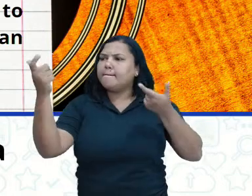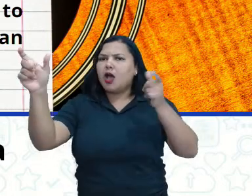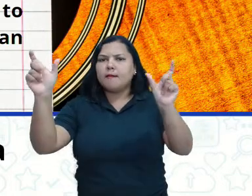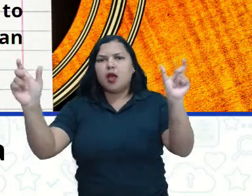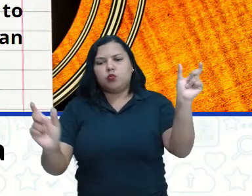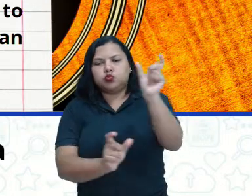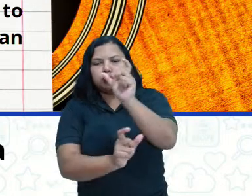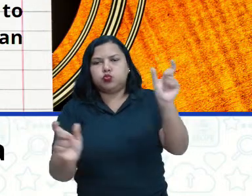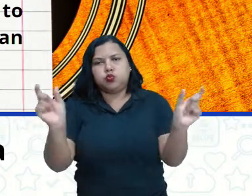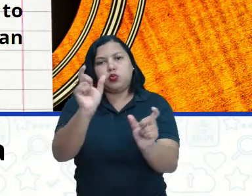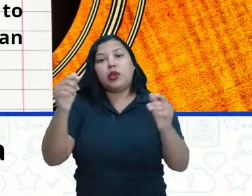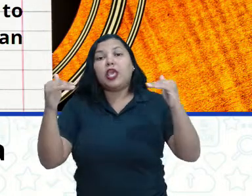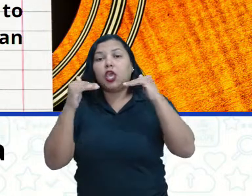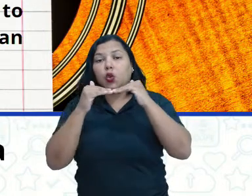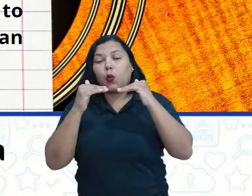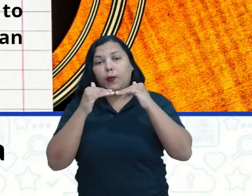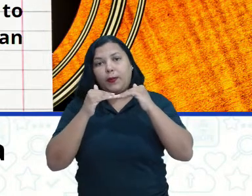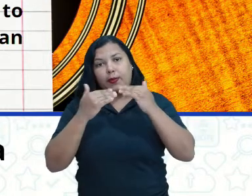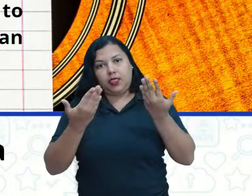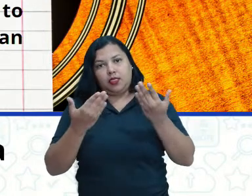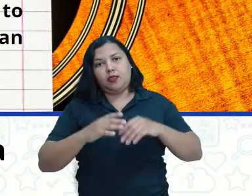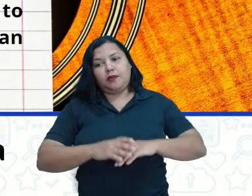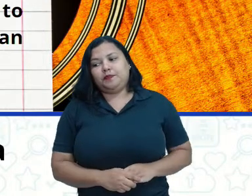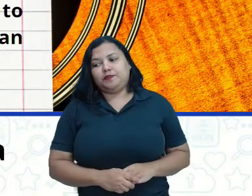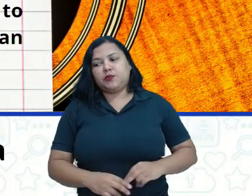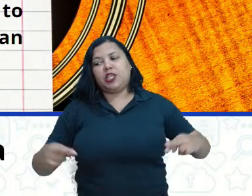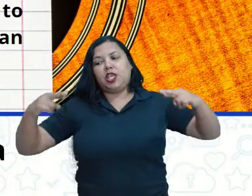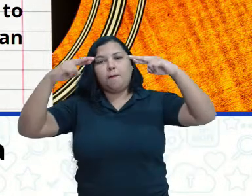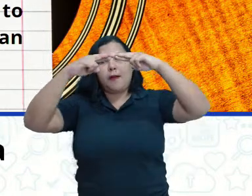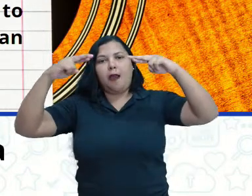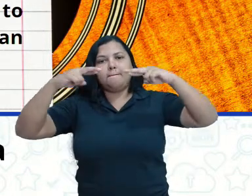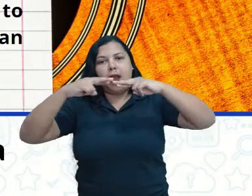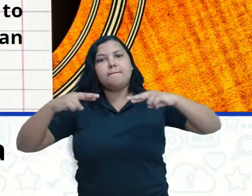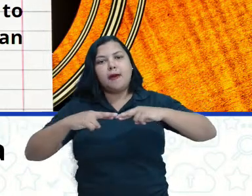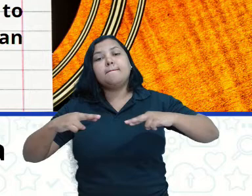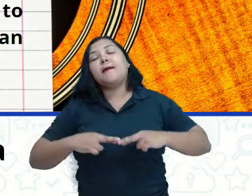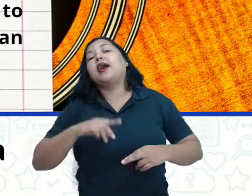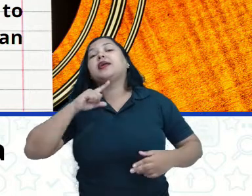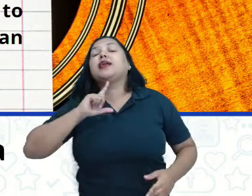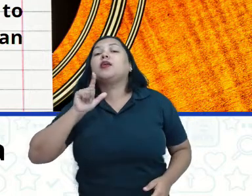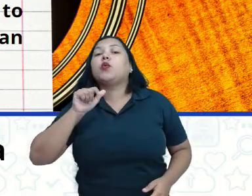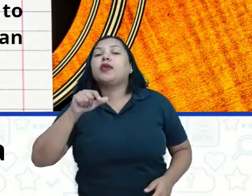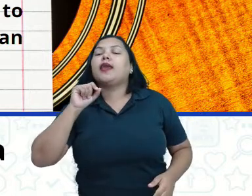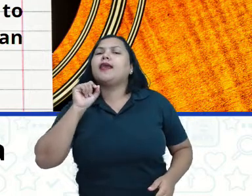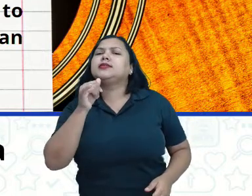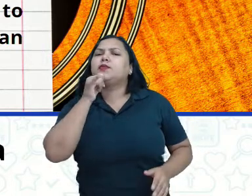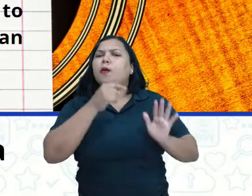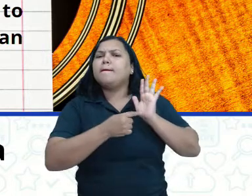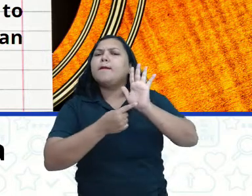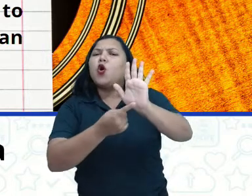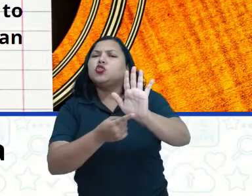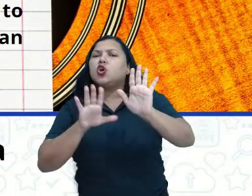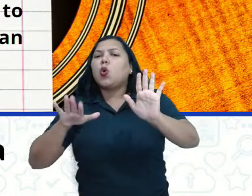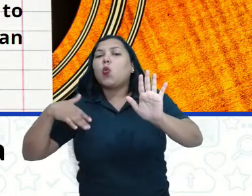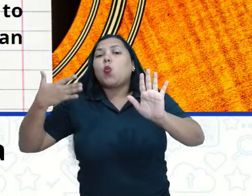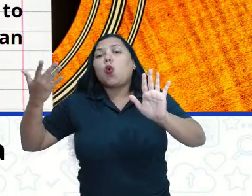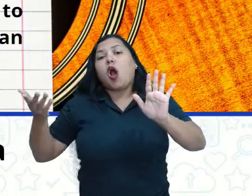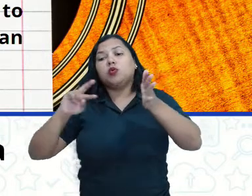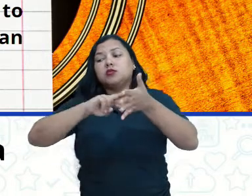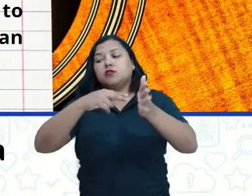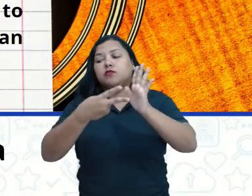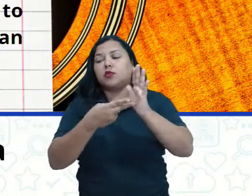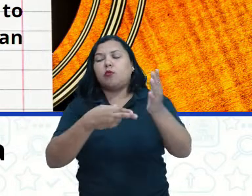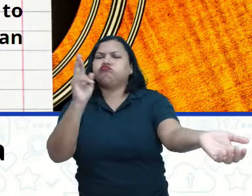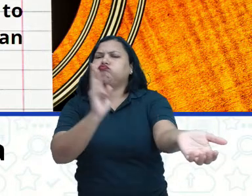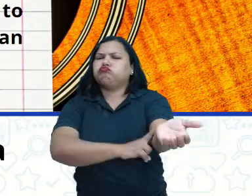palavras rimadas que significam, que dão valor ao que é dito ritmicamente mais do